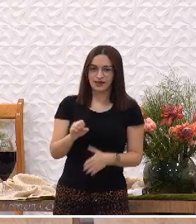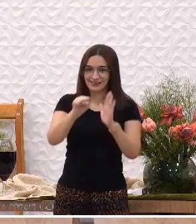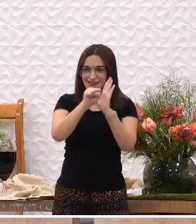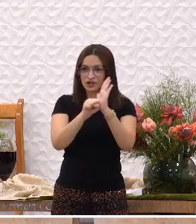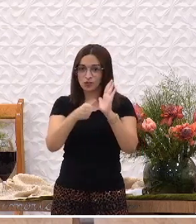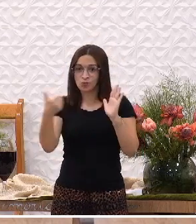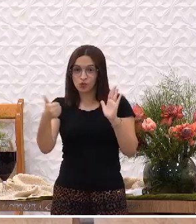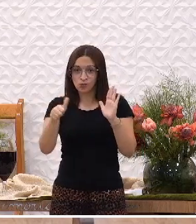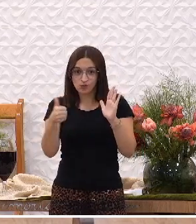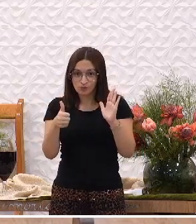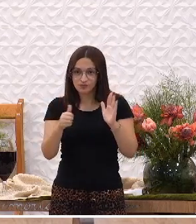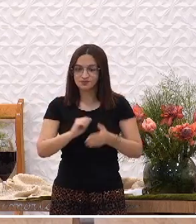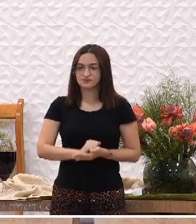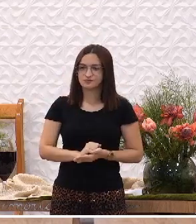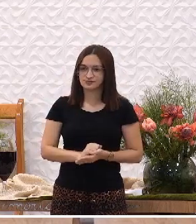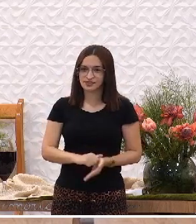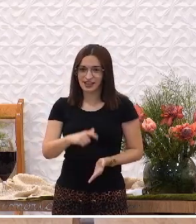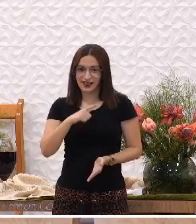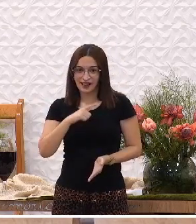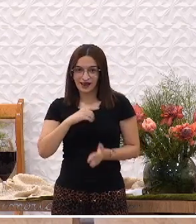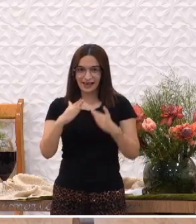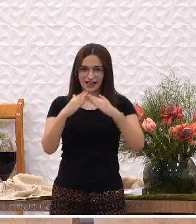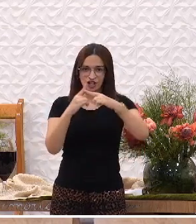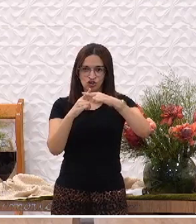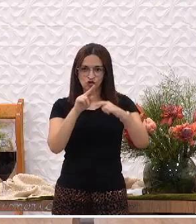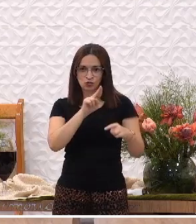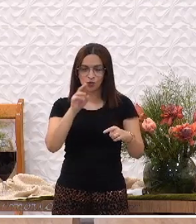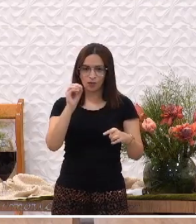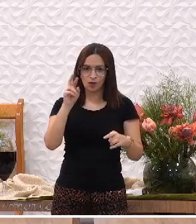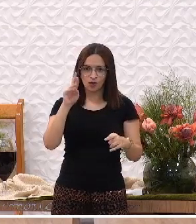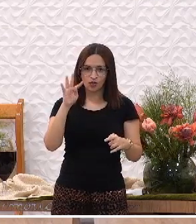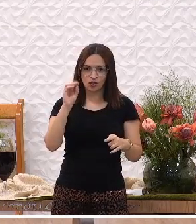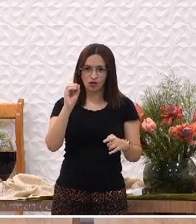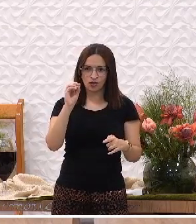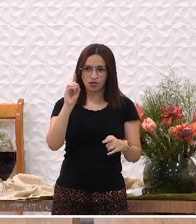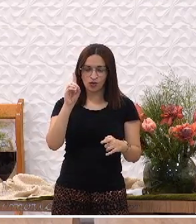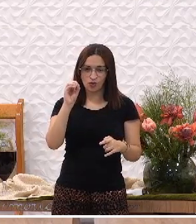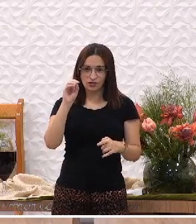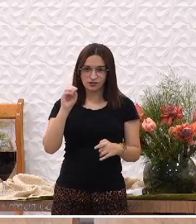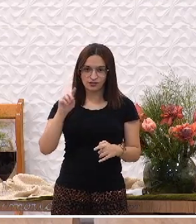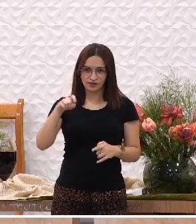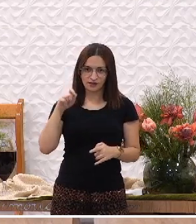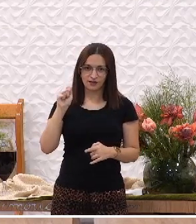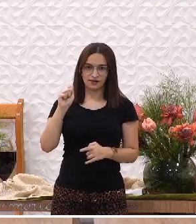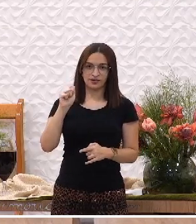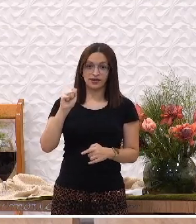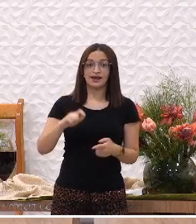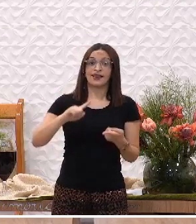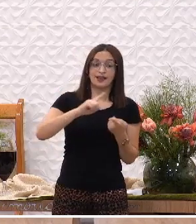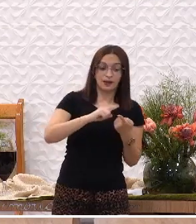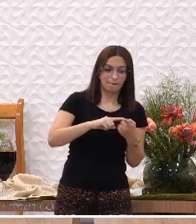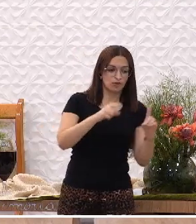teve a igreja ortodoxa oriental e a igreja católica romana, que é a igreja do Ocidente. E aí teve a